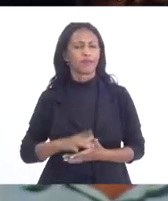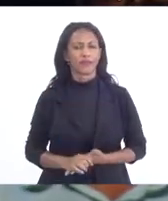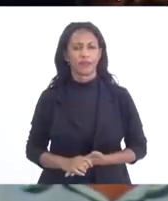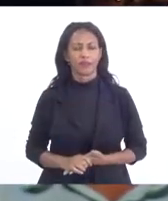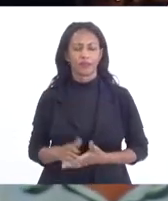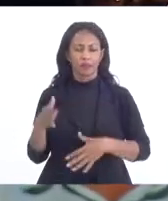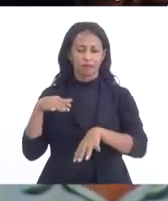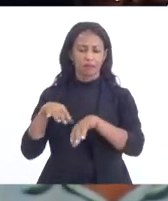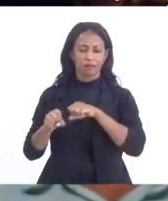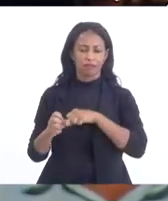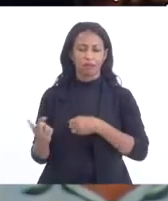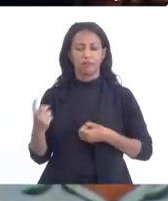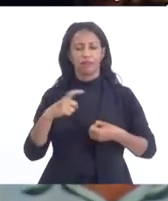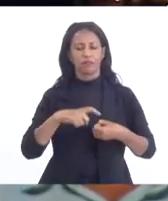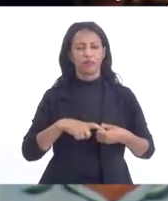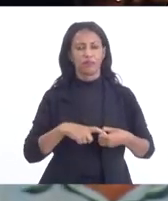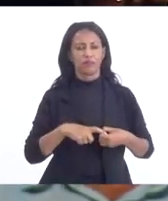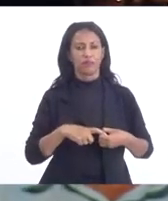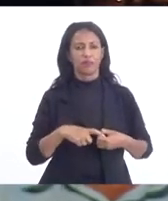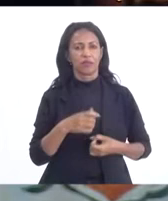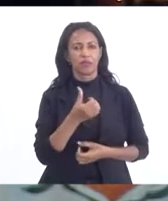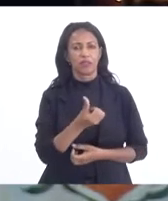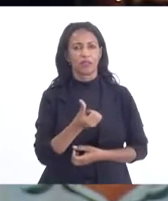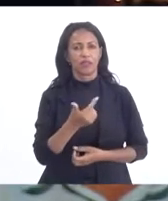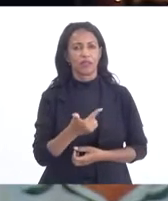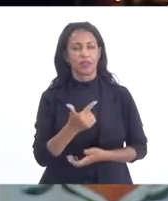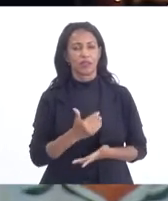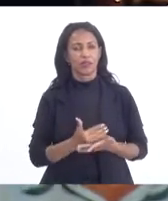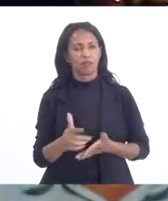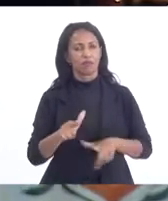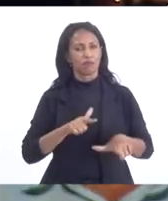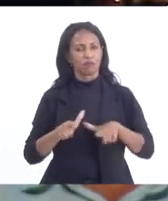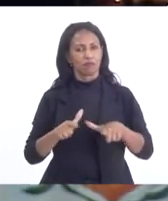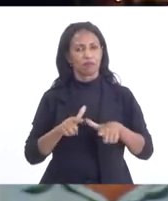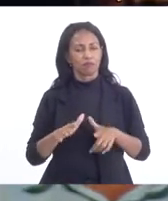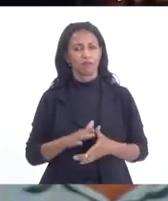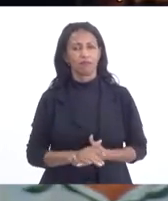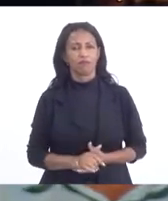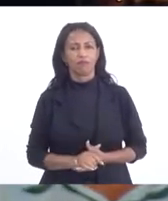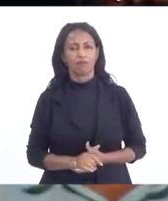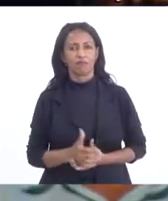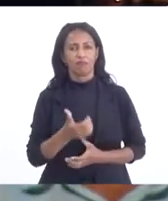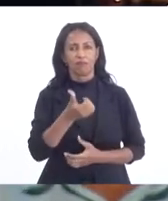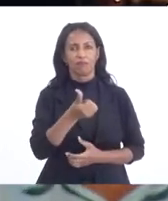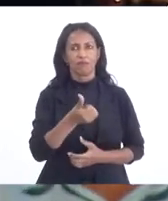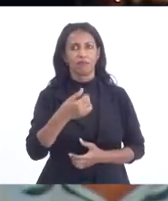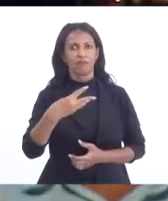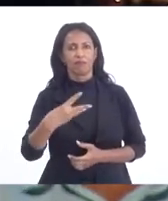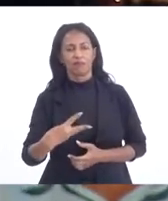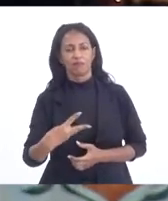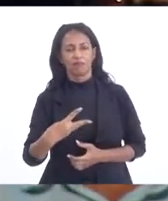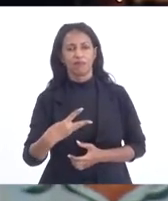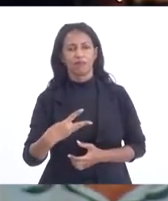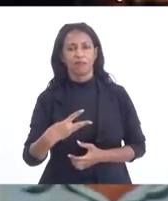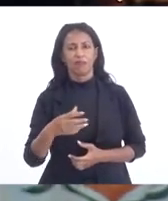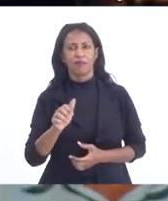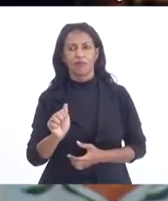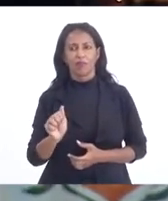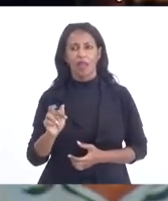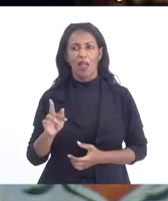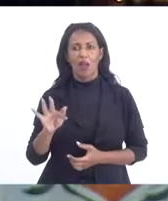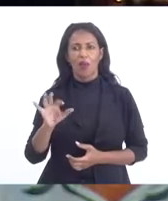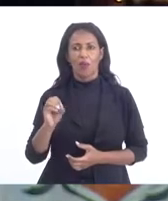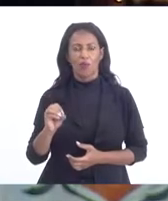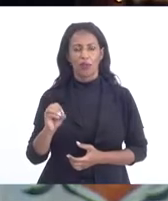Me formei, voltei, em 62 comecei a trabalhar, em 63... O Alfredo